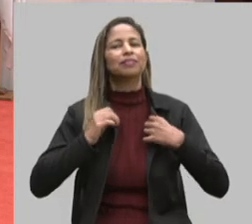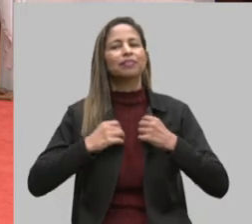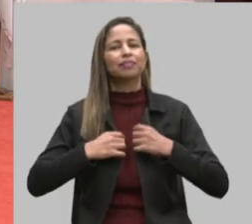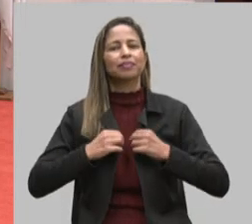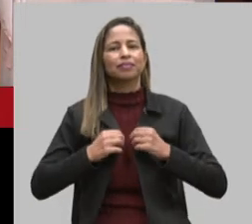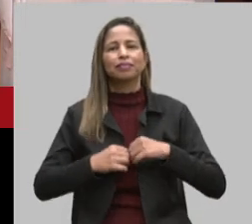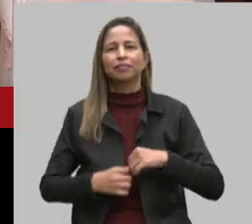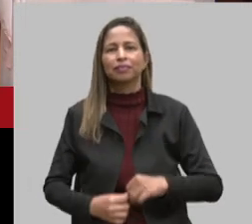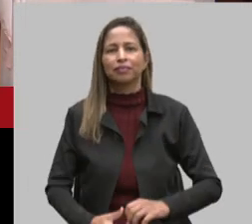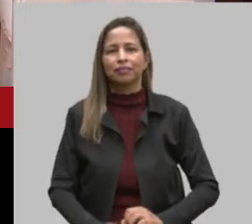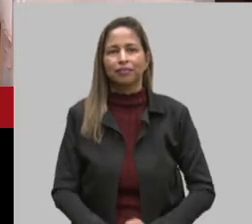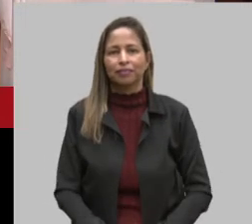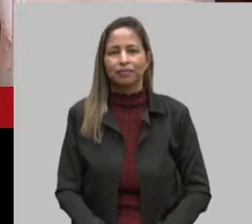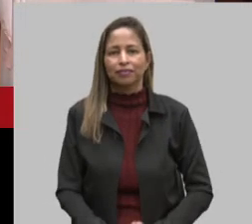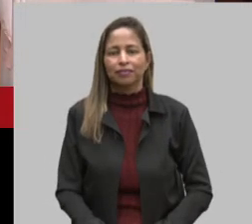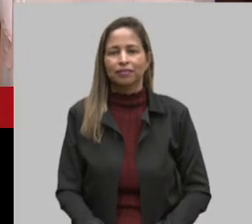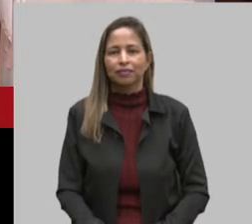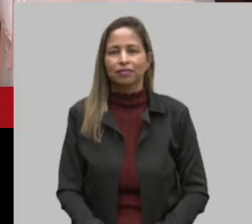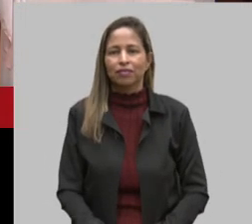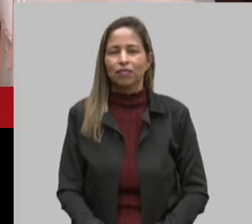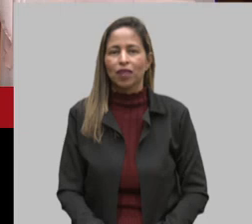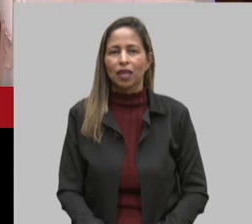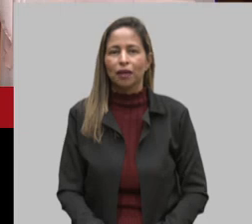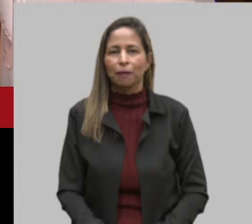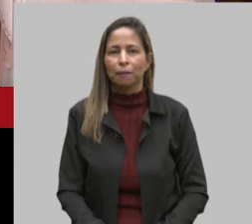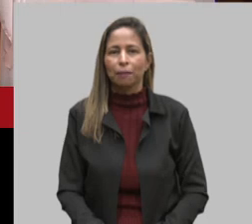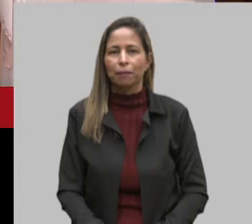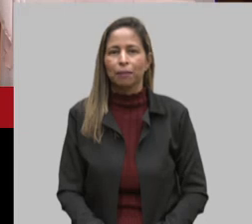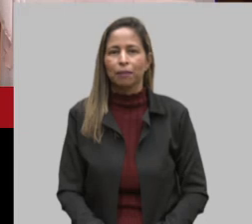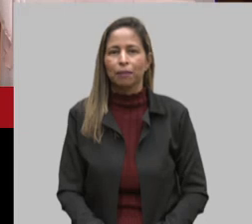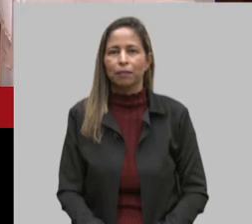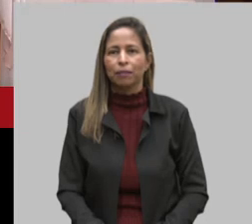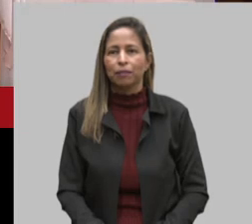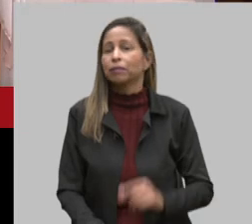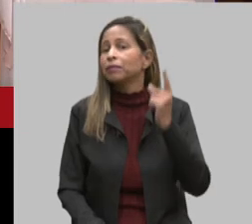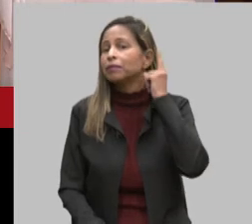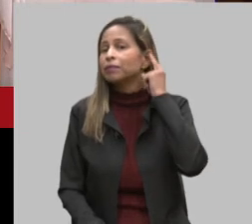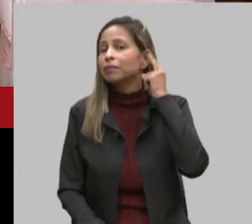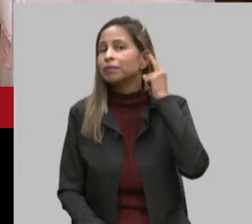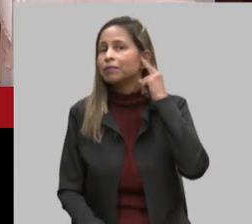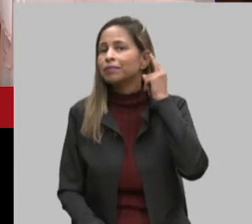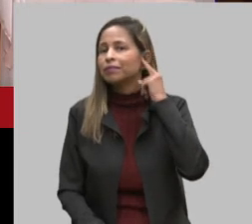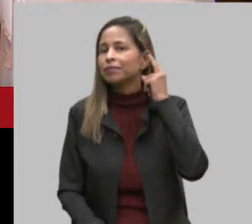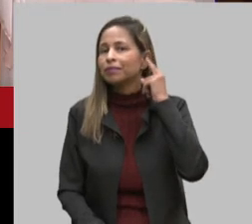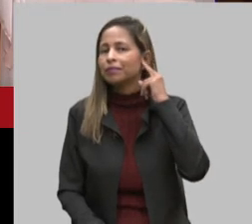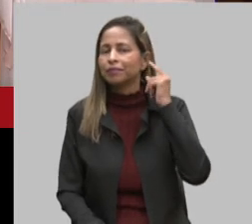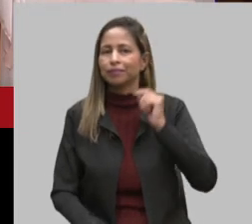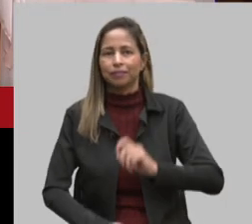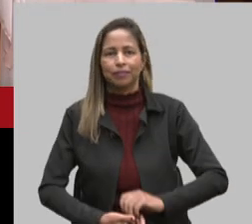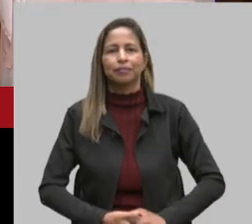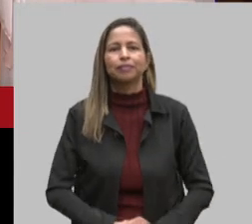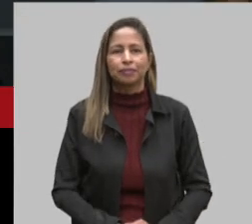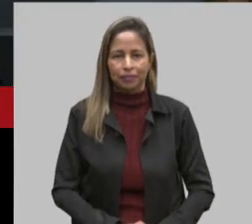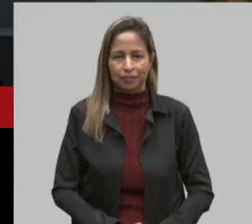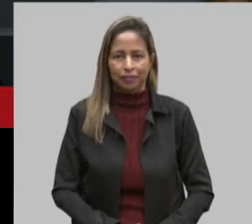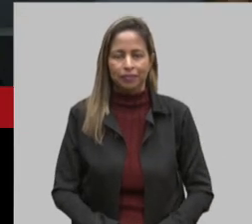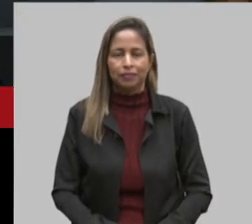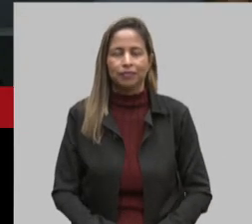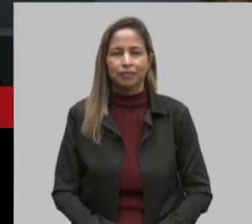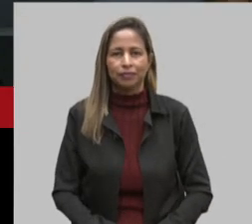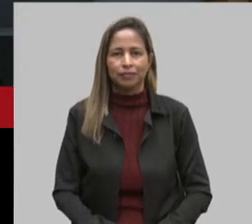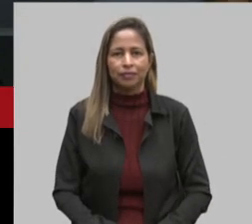Minas senhor coordenador do projeto Parlamento jovem de Minas pela PUC Minas e professor do departamento de Ciências